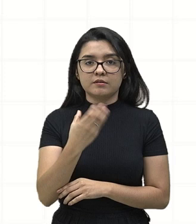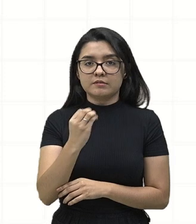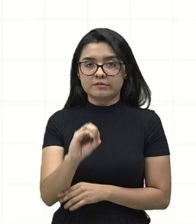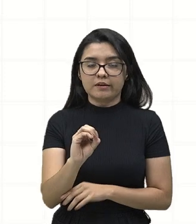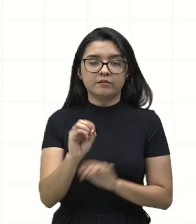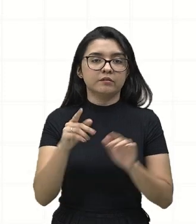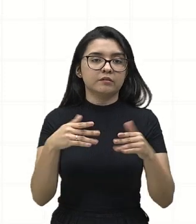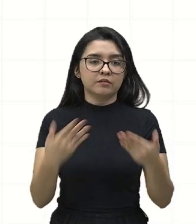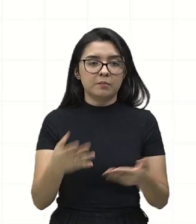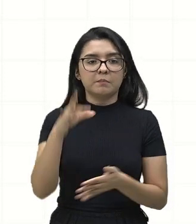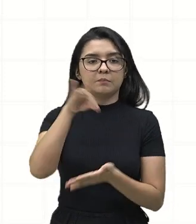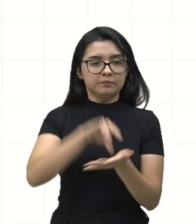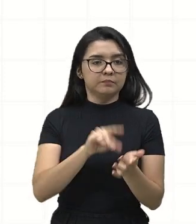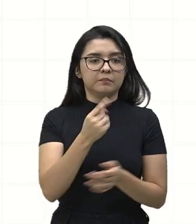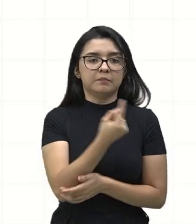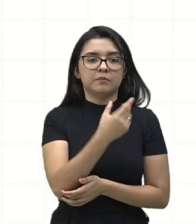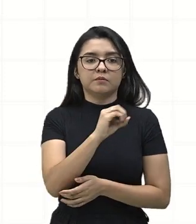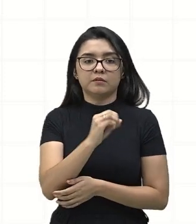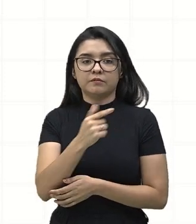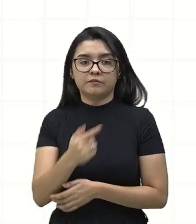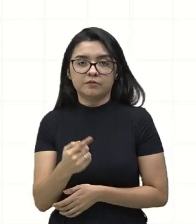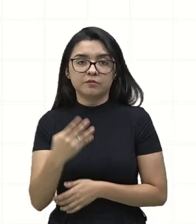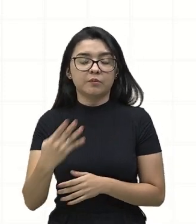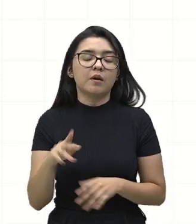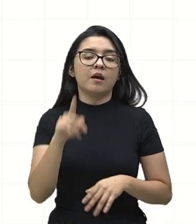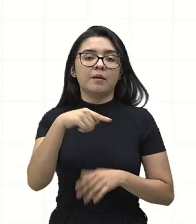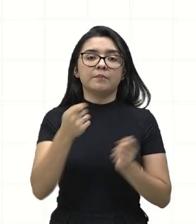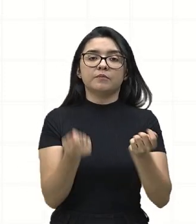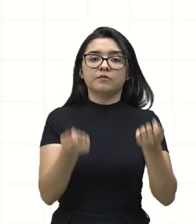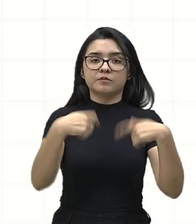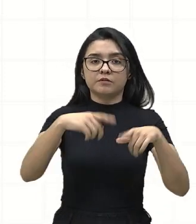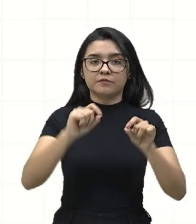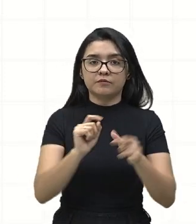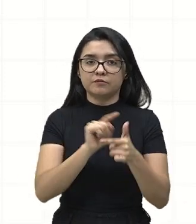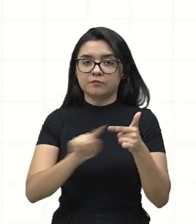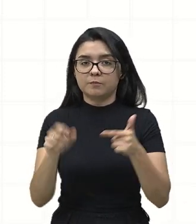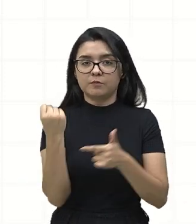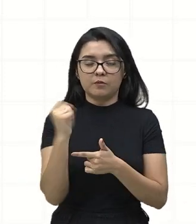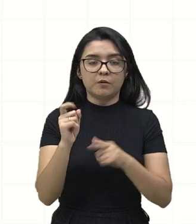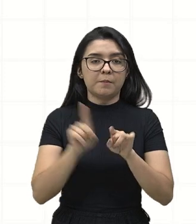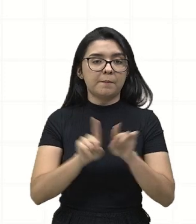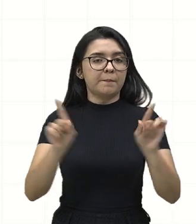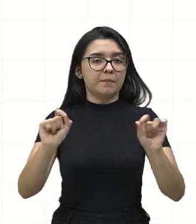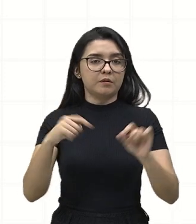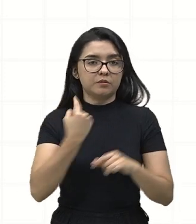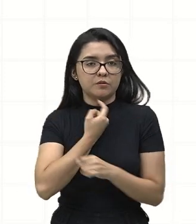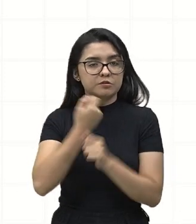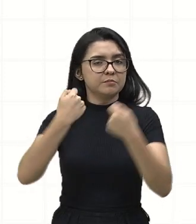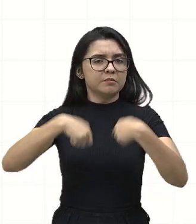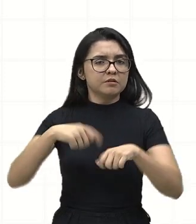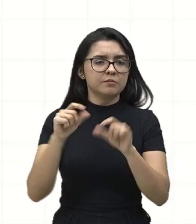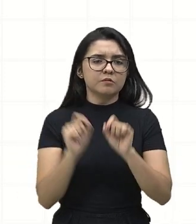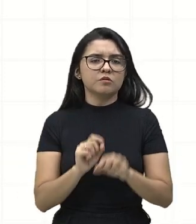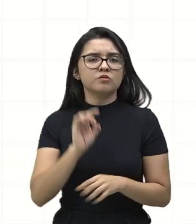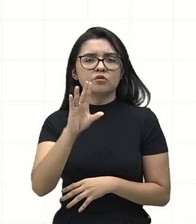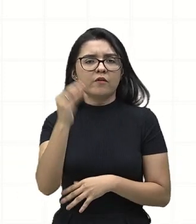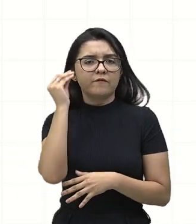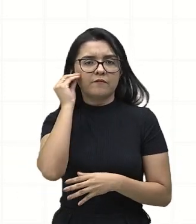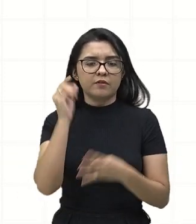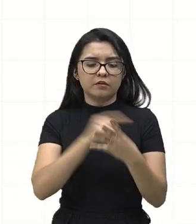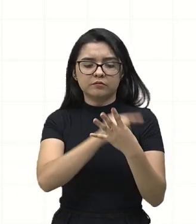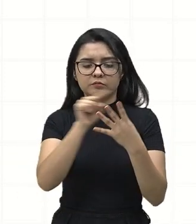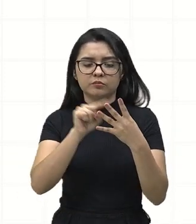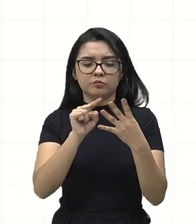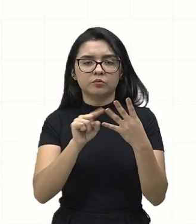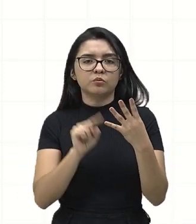realmente, o 1024, ele é divisível por 8, mas para isso a gente só precisa verificar os seus